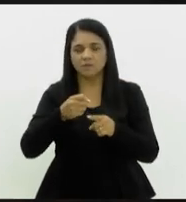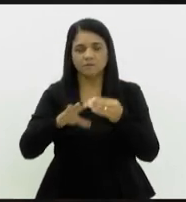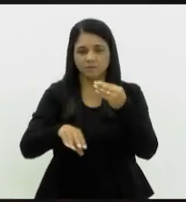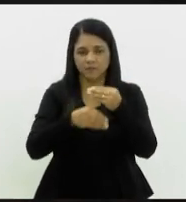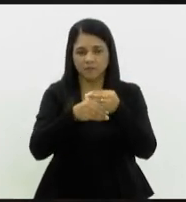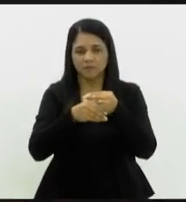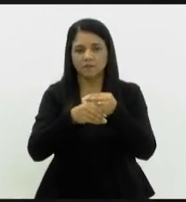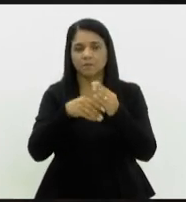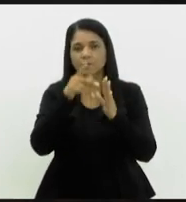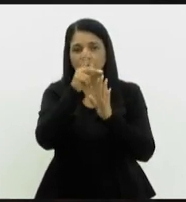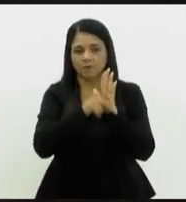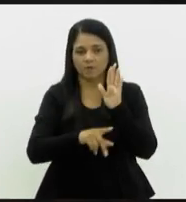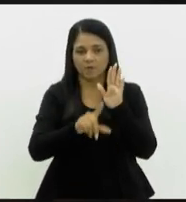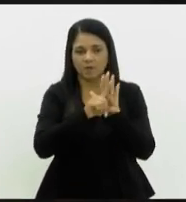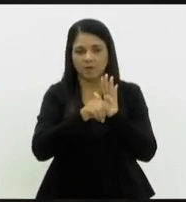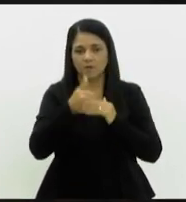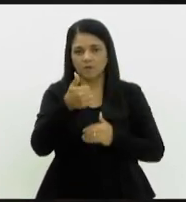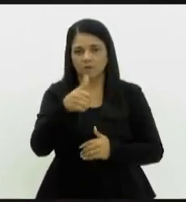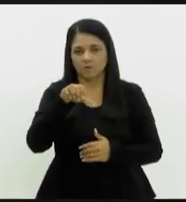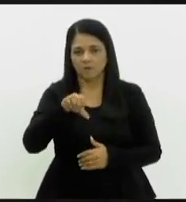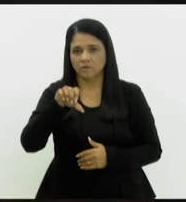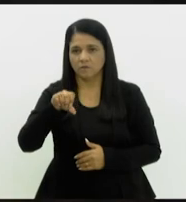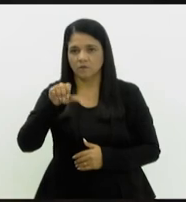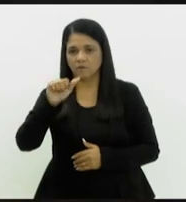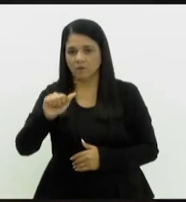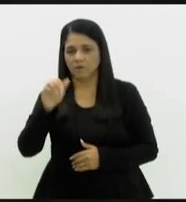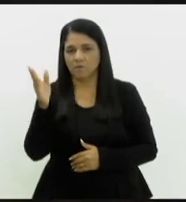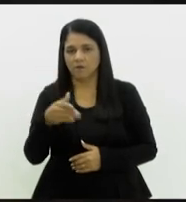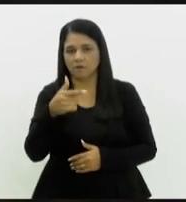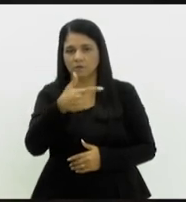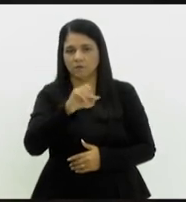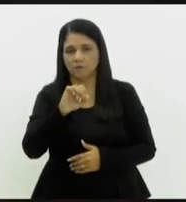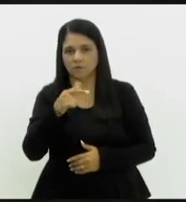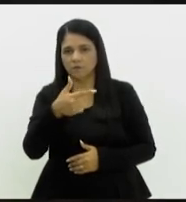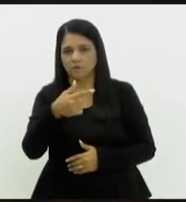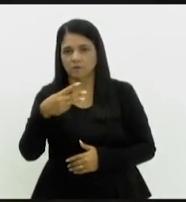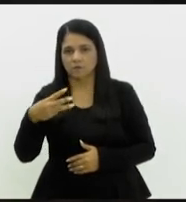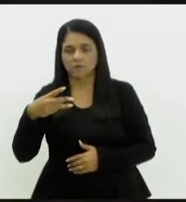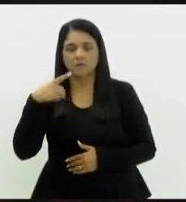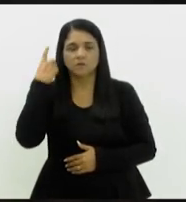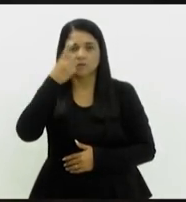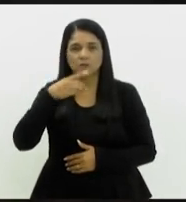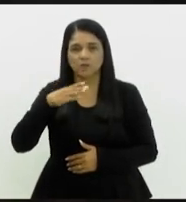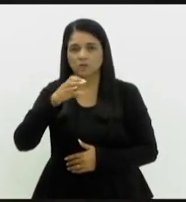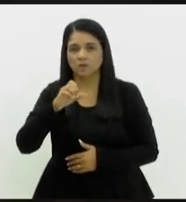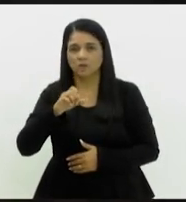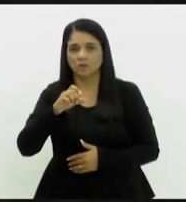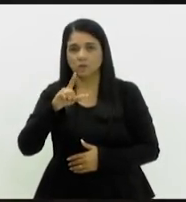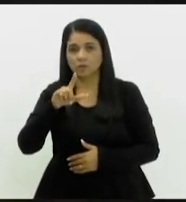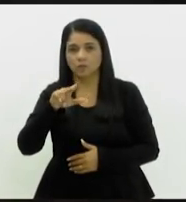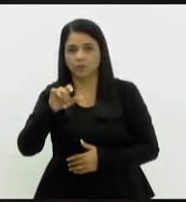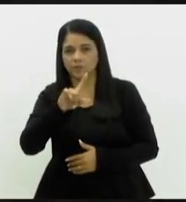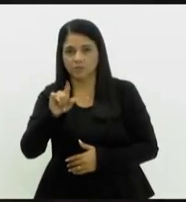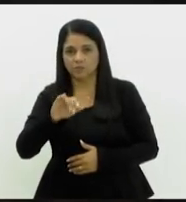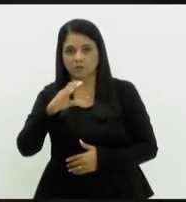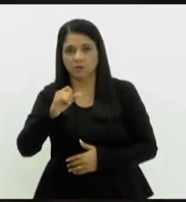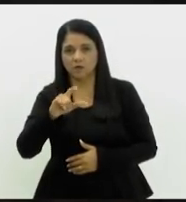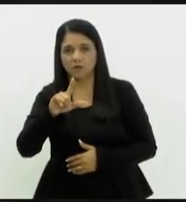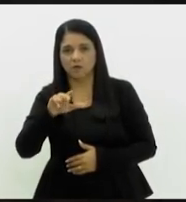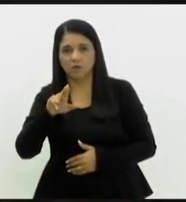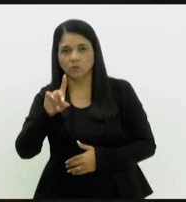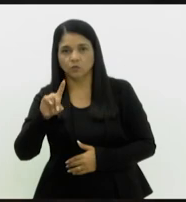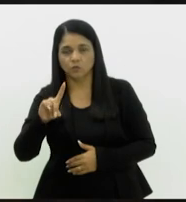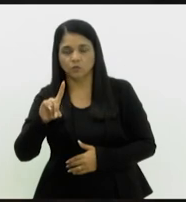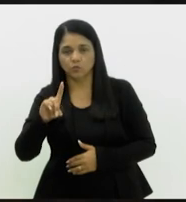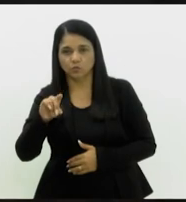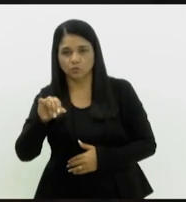lei número 199-A de 2023, de autoria do deputado Luiz Cláudio Ribeiro, que autoriza a instituição do programa